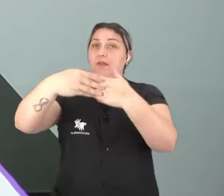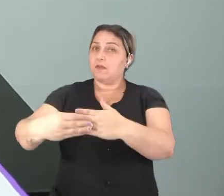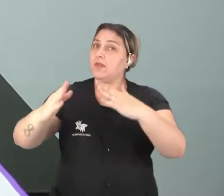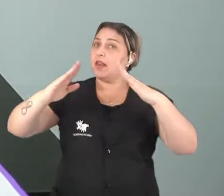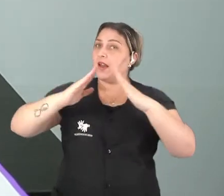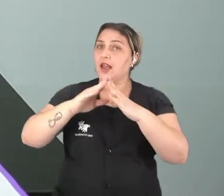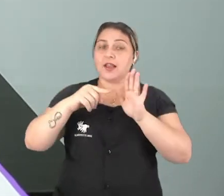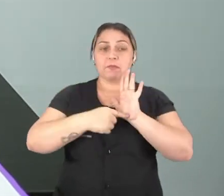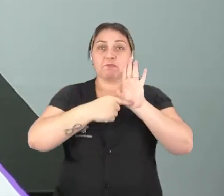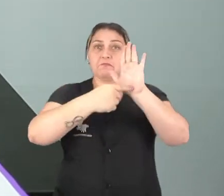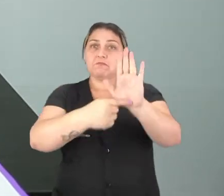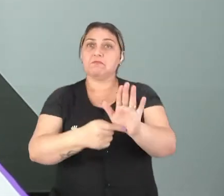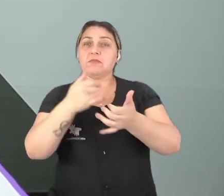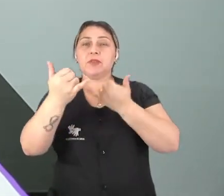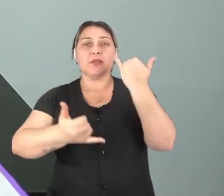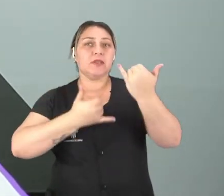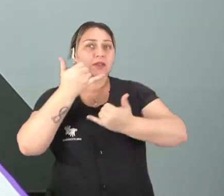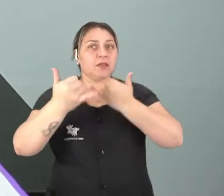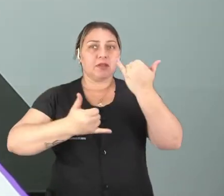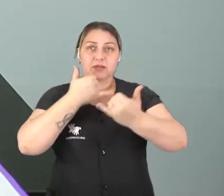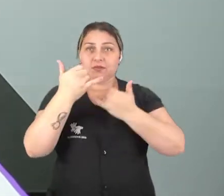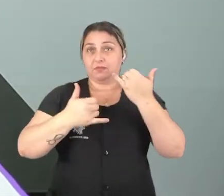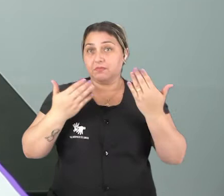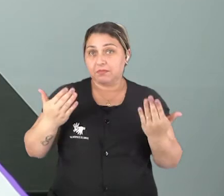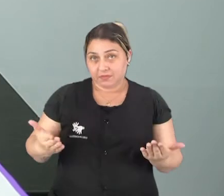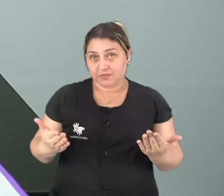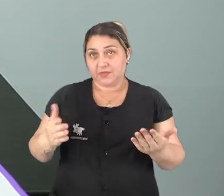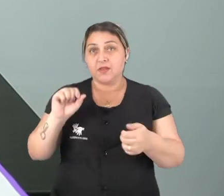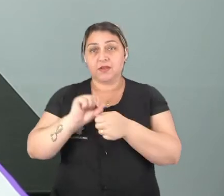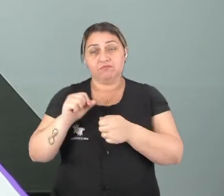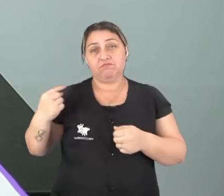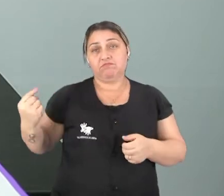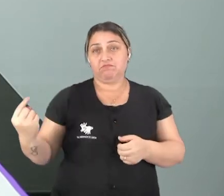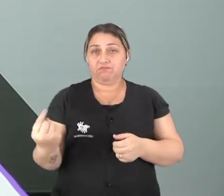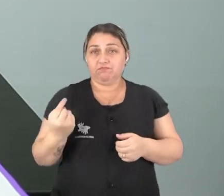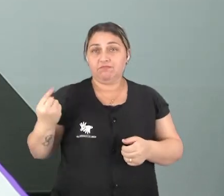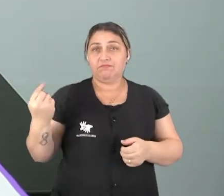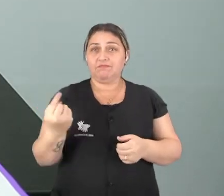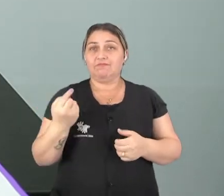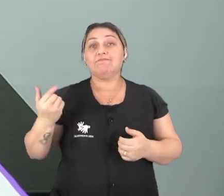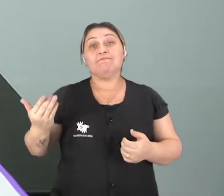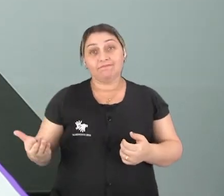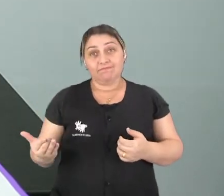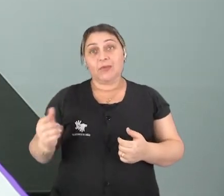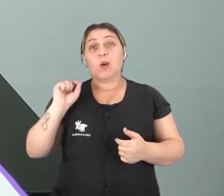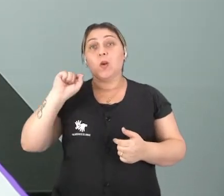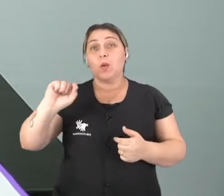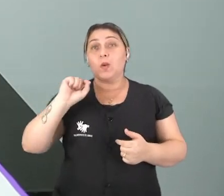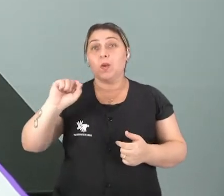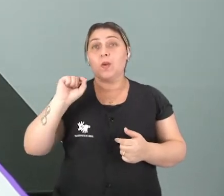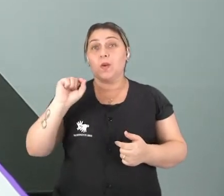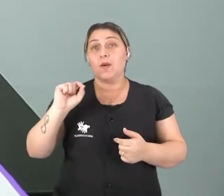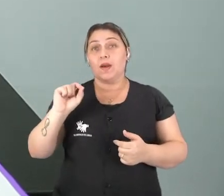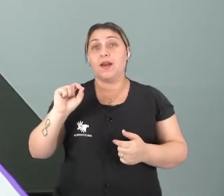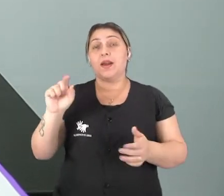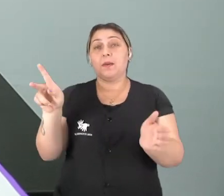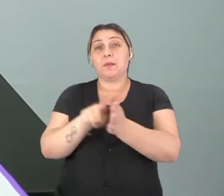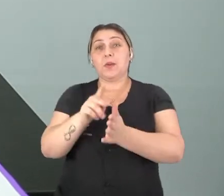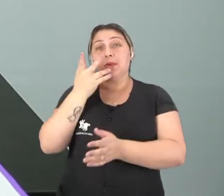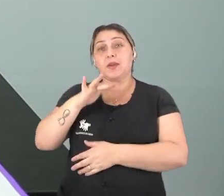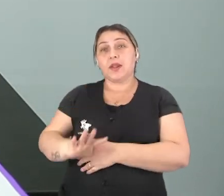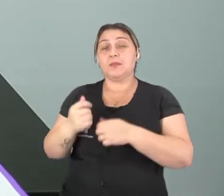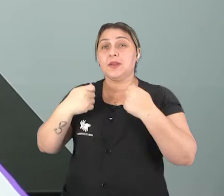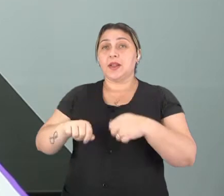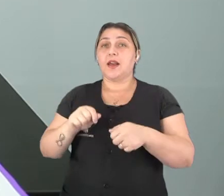casa dele, mostrou todos os brinquedos dele faziam sozinho o que ele deveria fazer, né? Então,